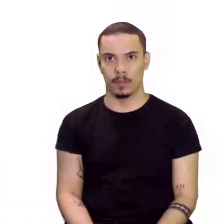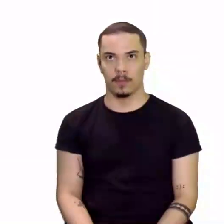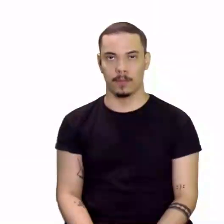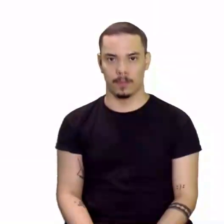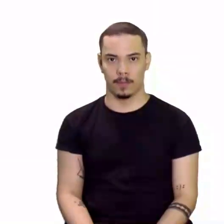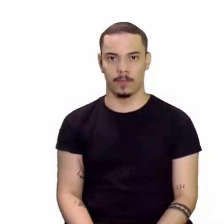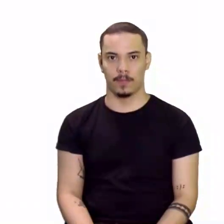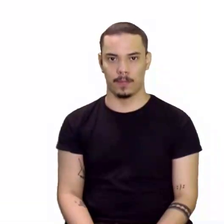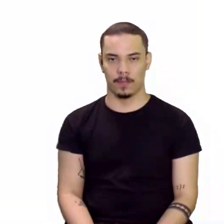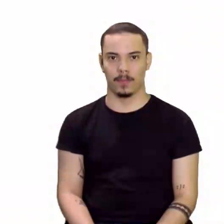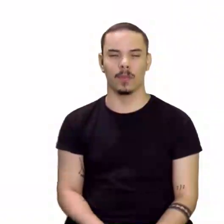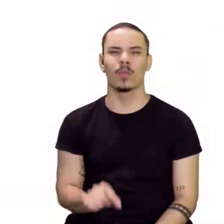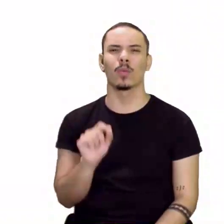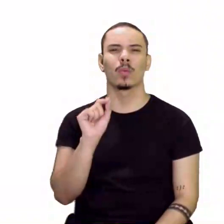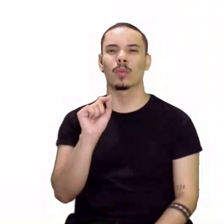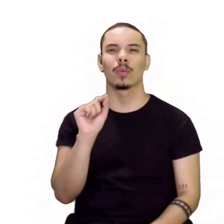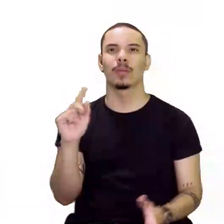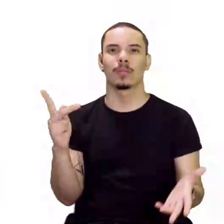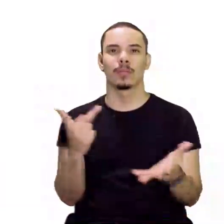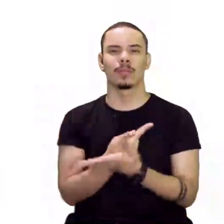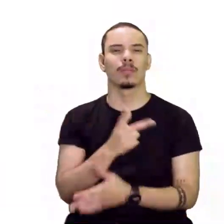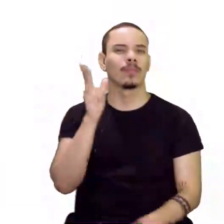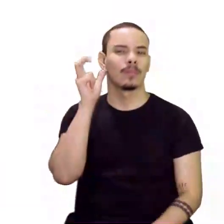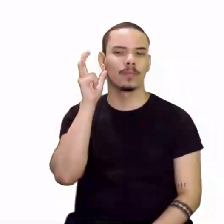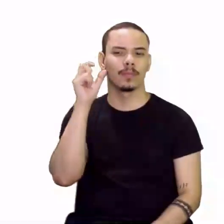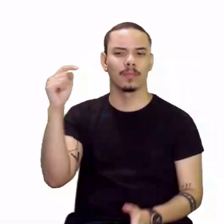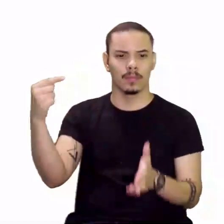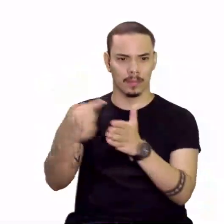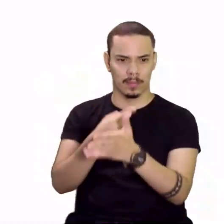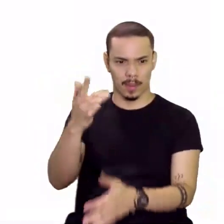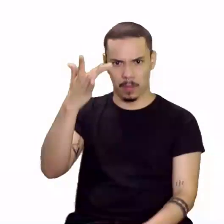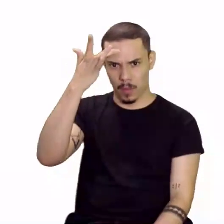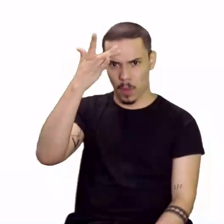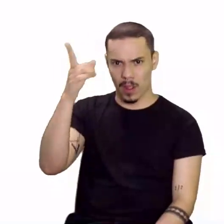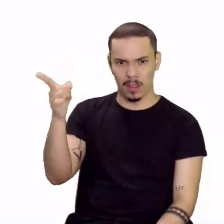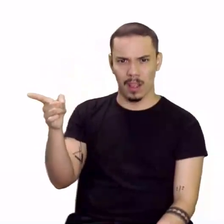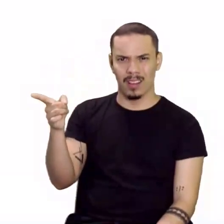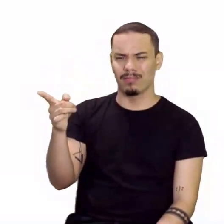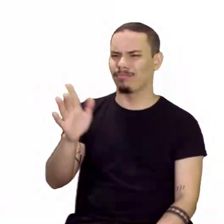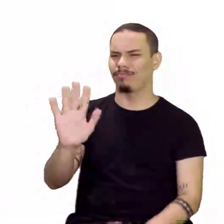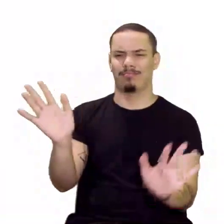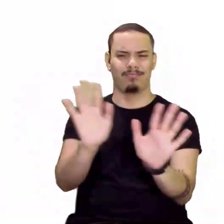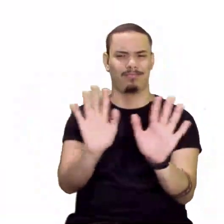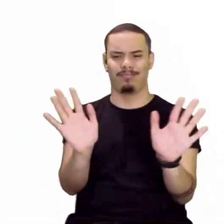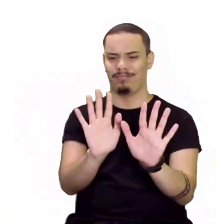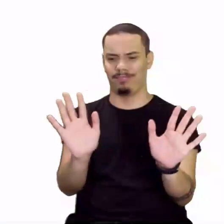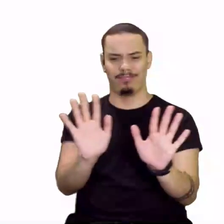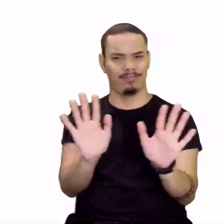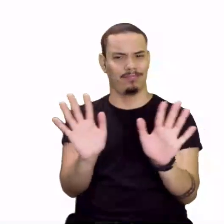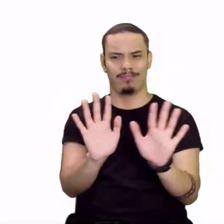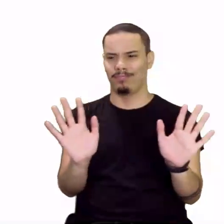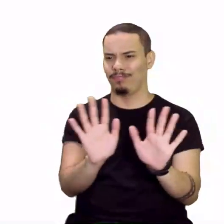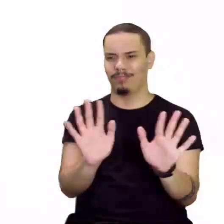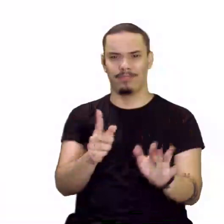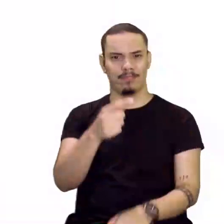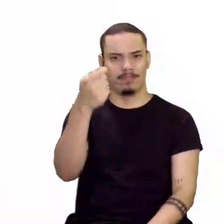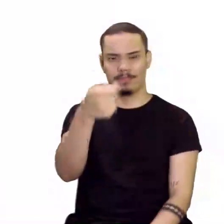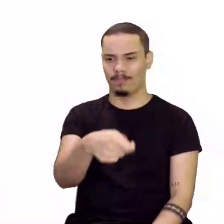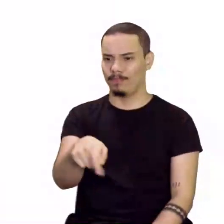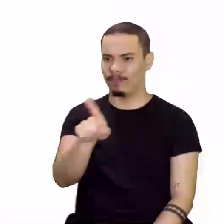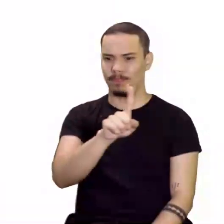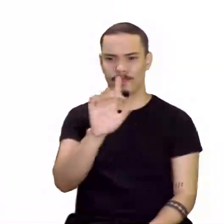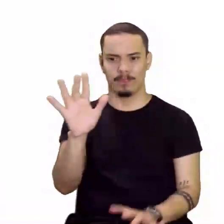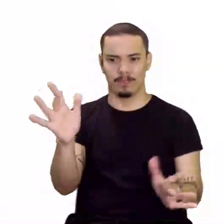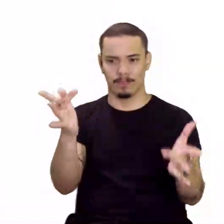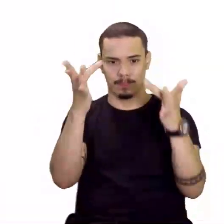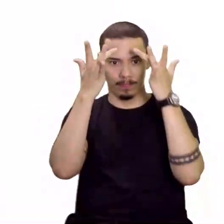O que foi, professor? Eu recebi aqui alguém perguntando se era para memorizar. Claro que não, filho. Eu falei que não precisa memorizar isso, não. É